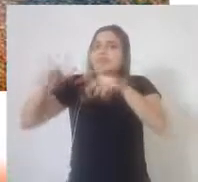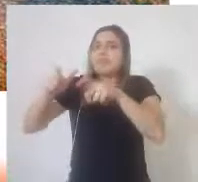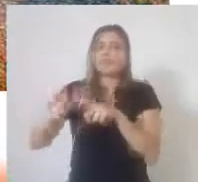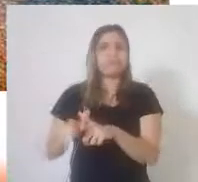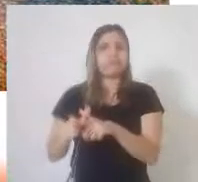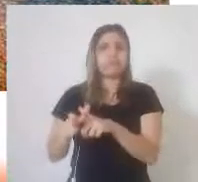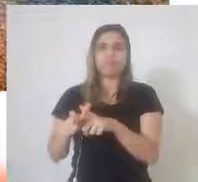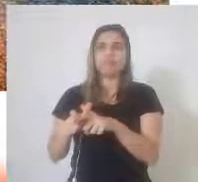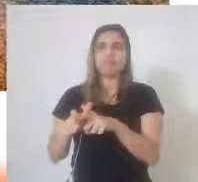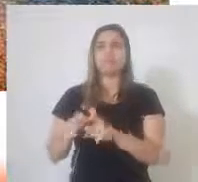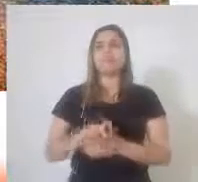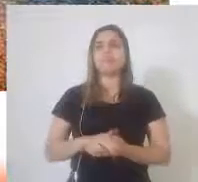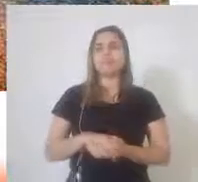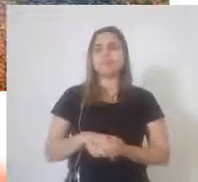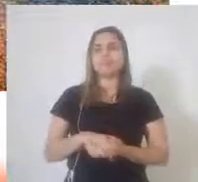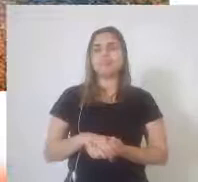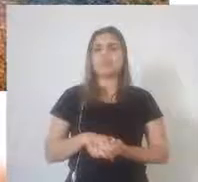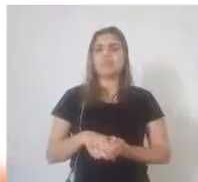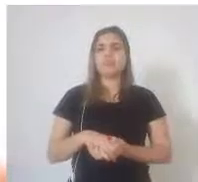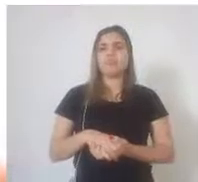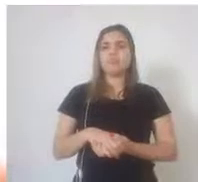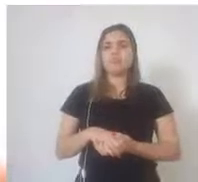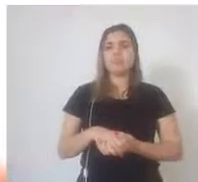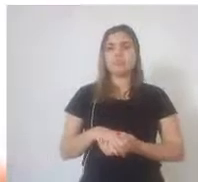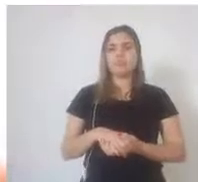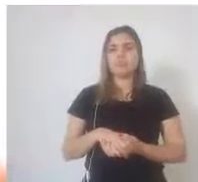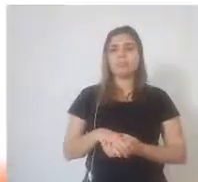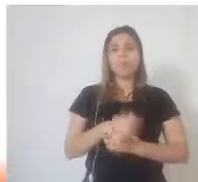reduzir drasticamente.